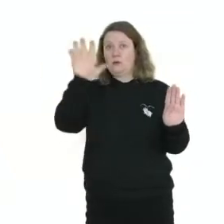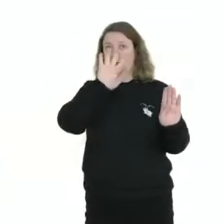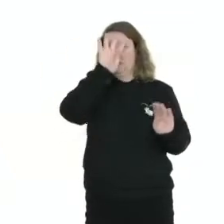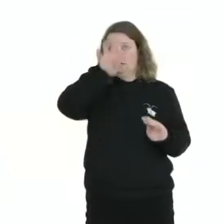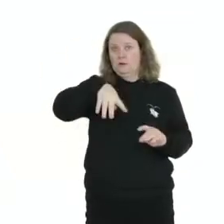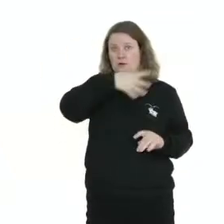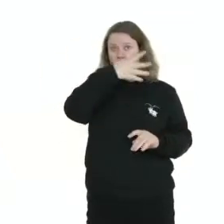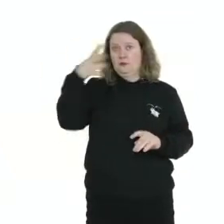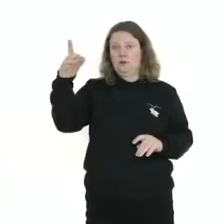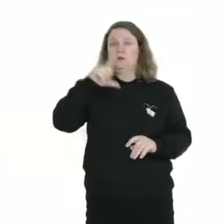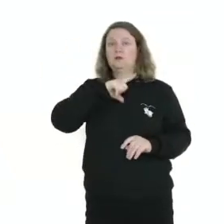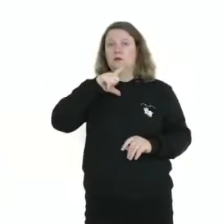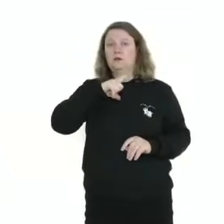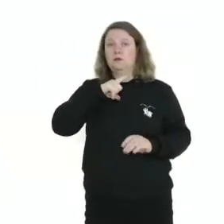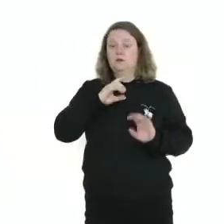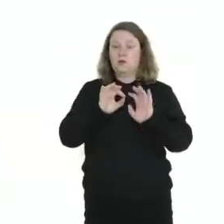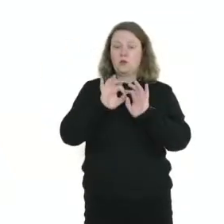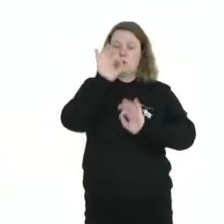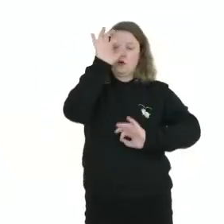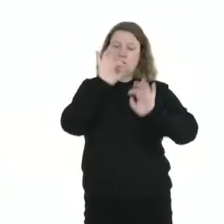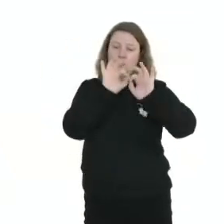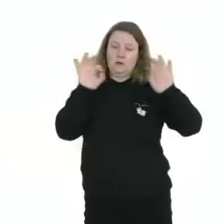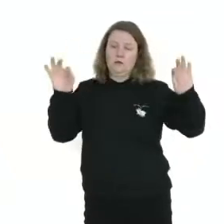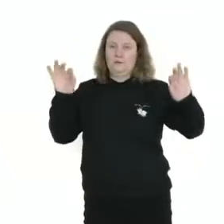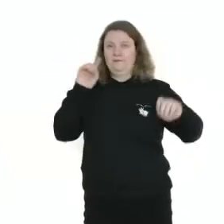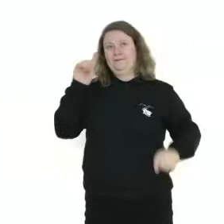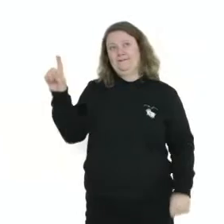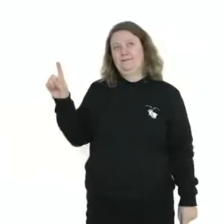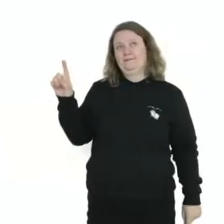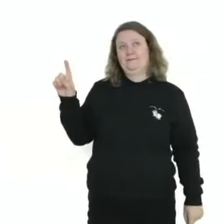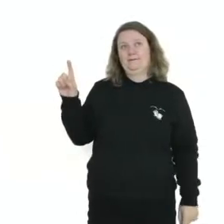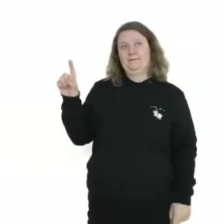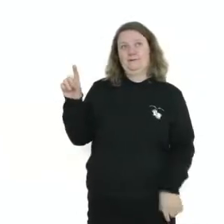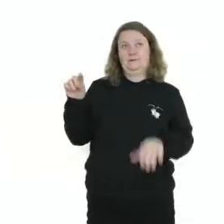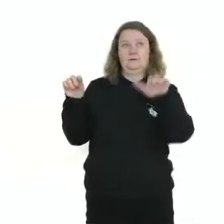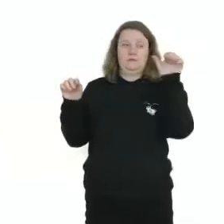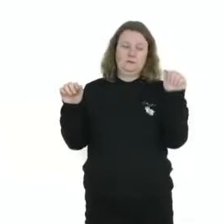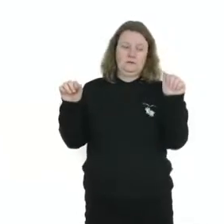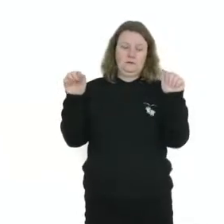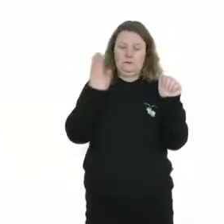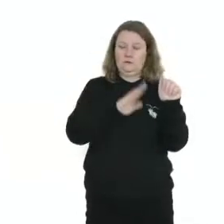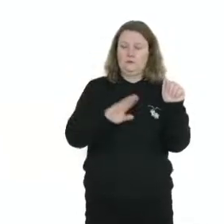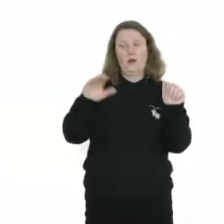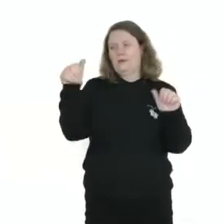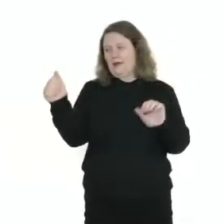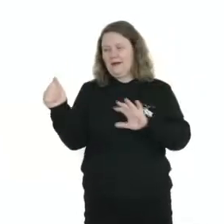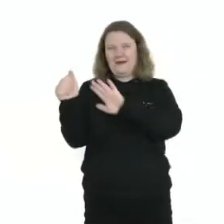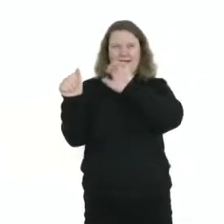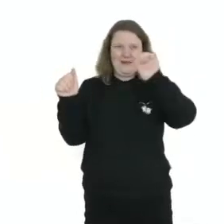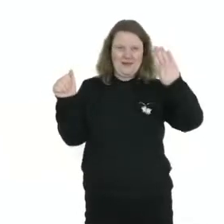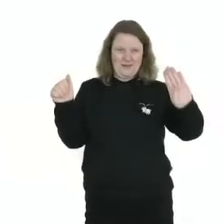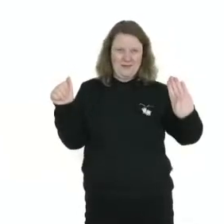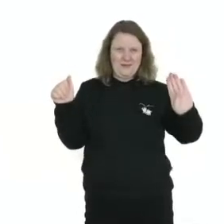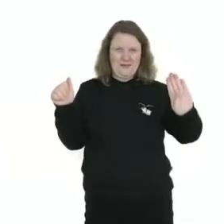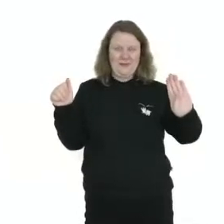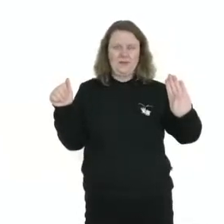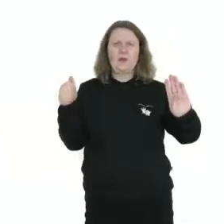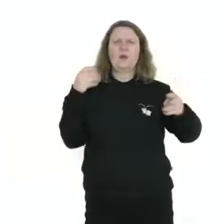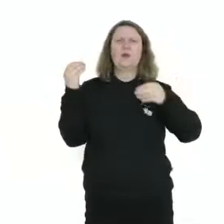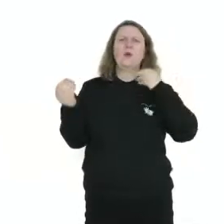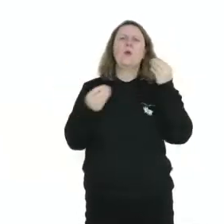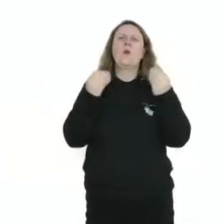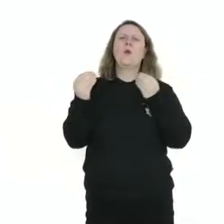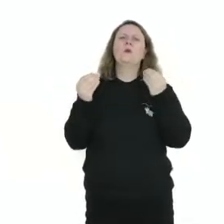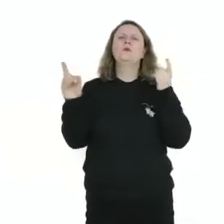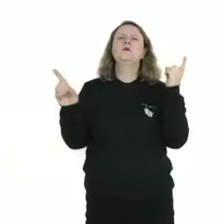as coordenadas de cada uma das cidades. Ó. Eu tenho a coordenada da cidade A e a da cidade B. Como que eu determino a